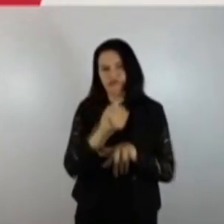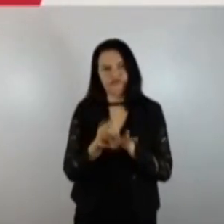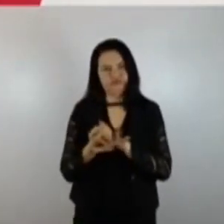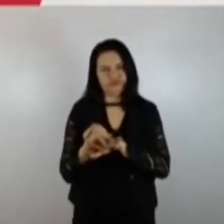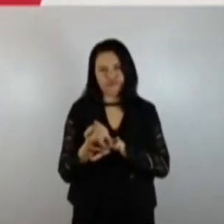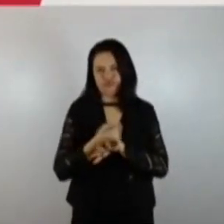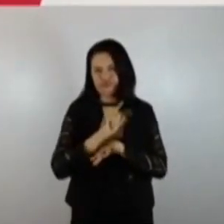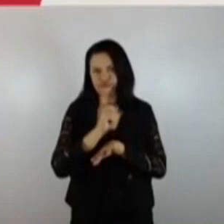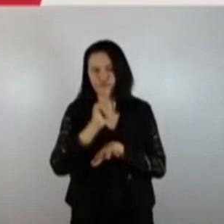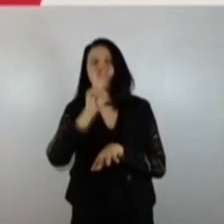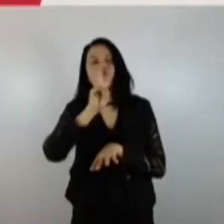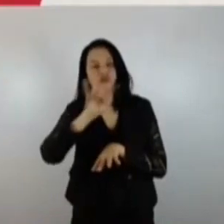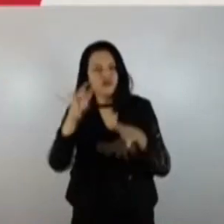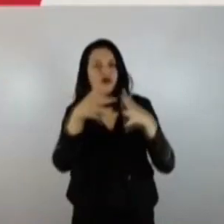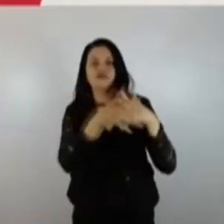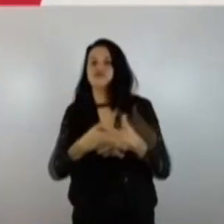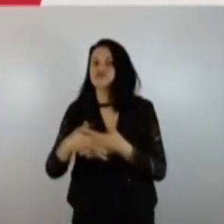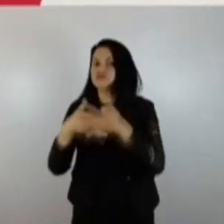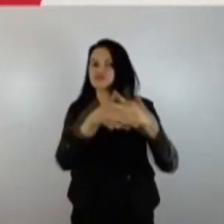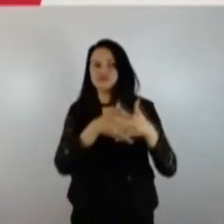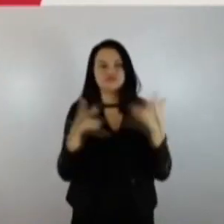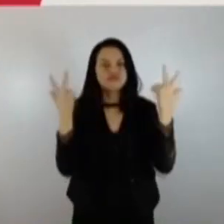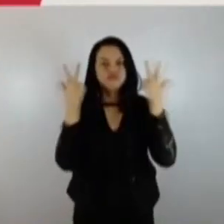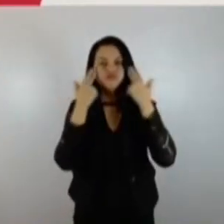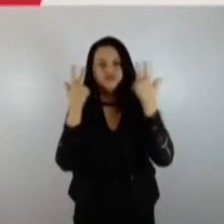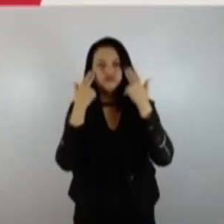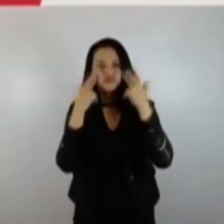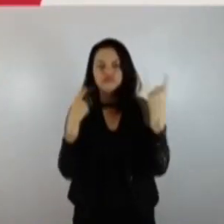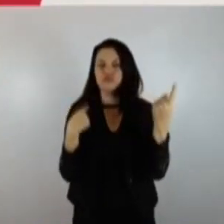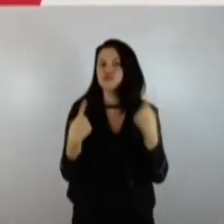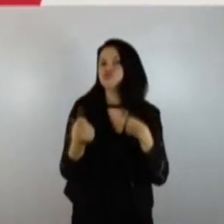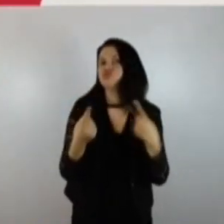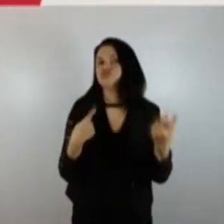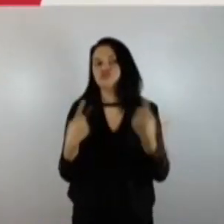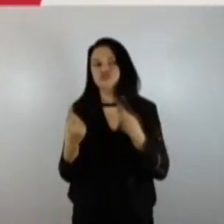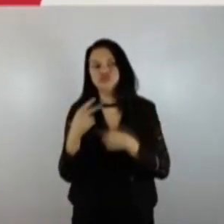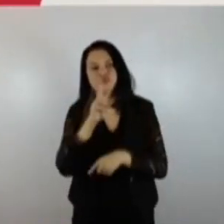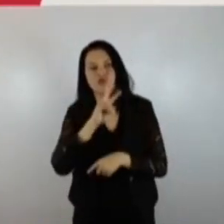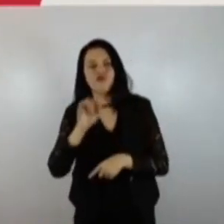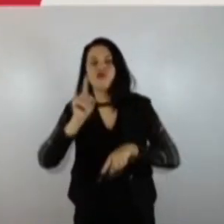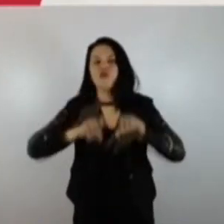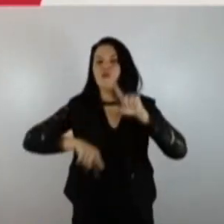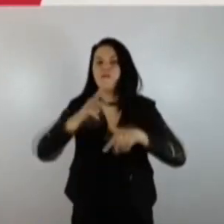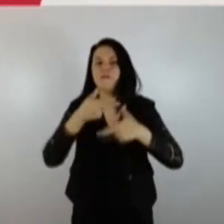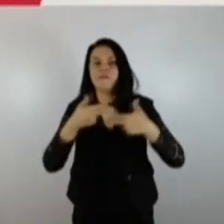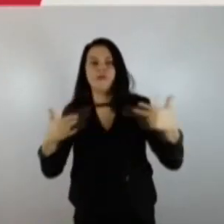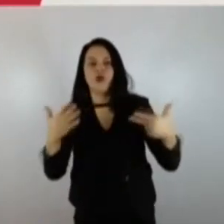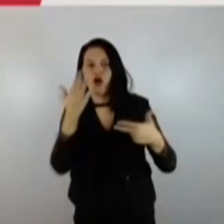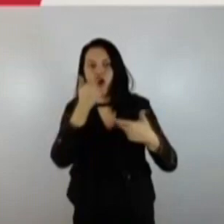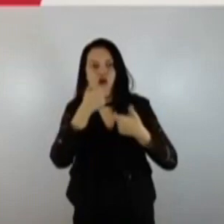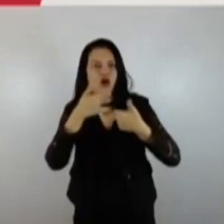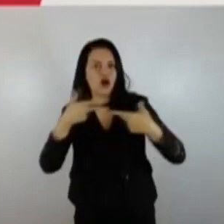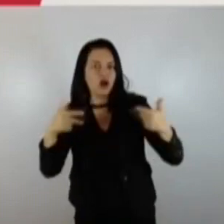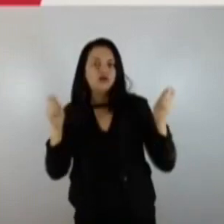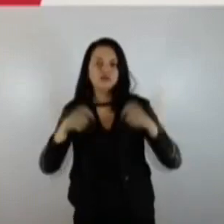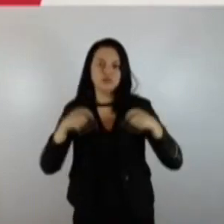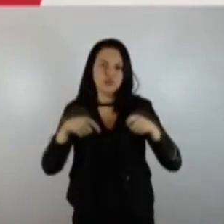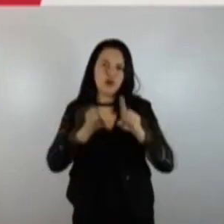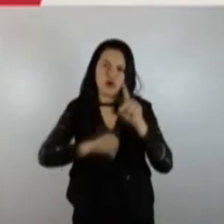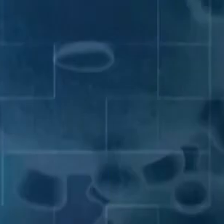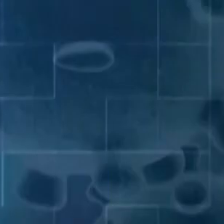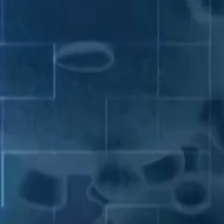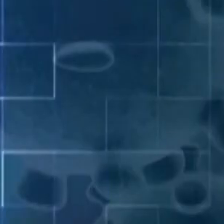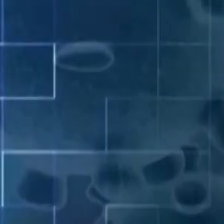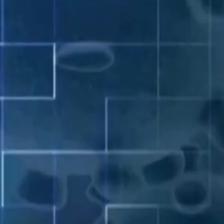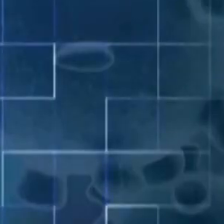circular, transportando alimentos e todos os produtos que são necessários às atividades econômicas e